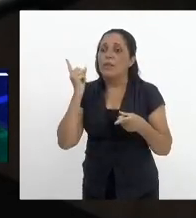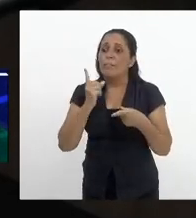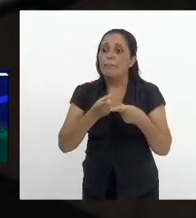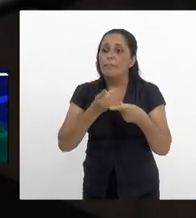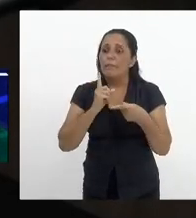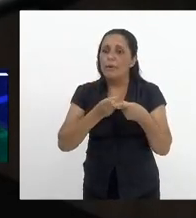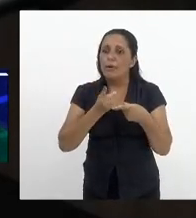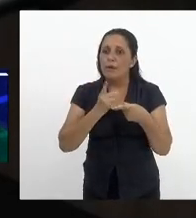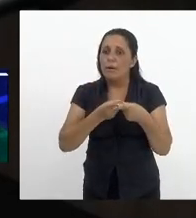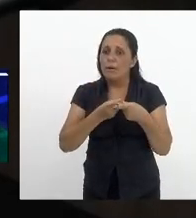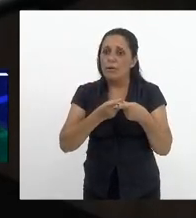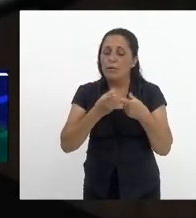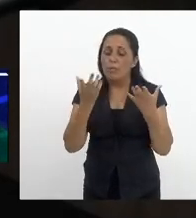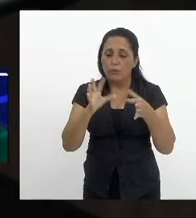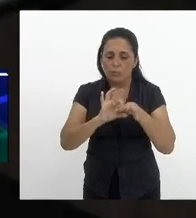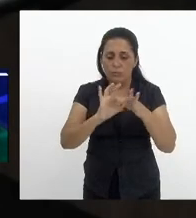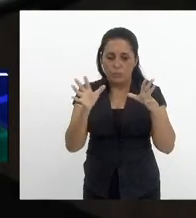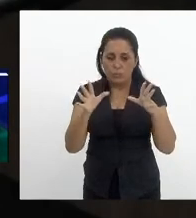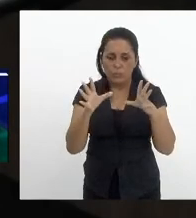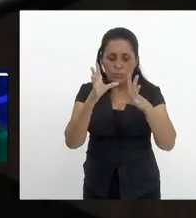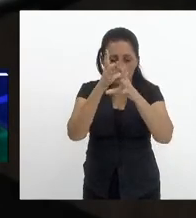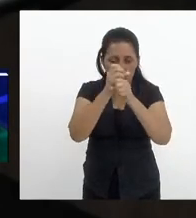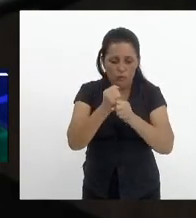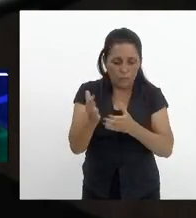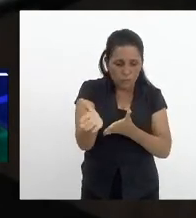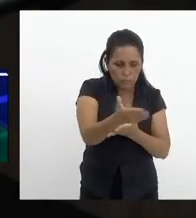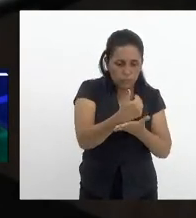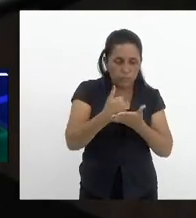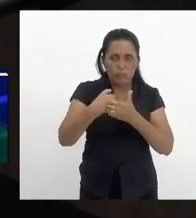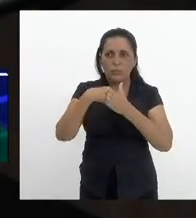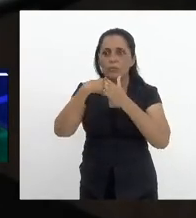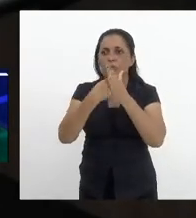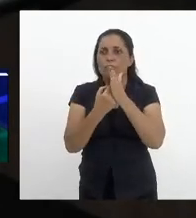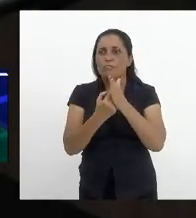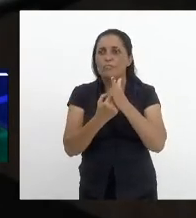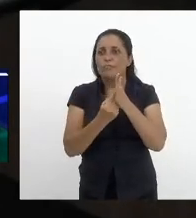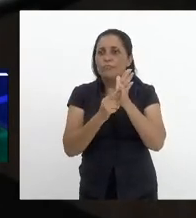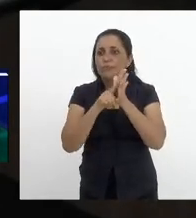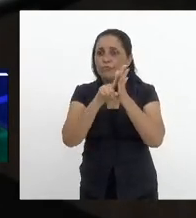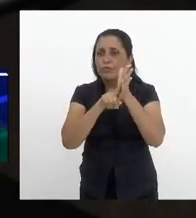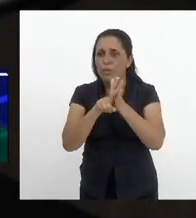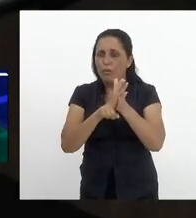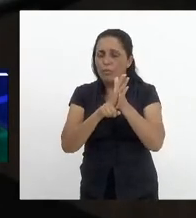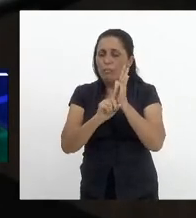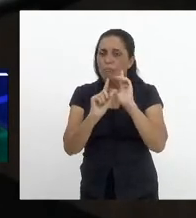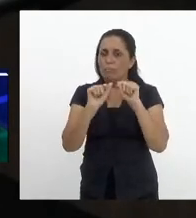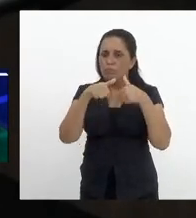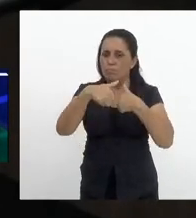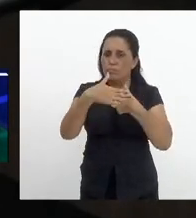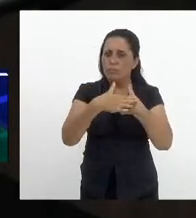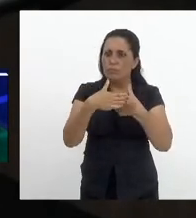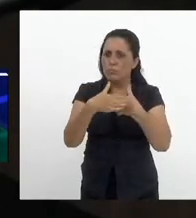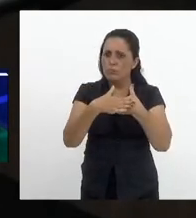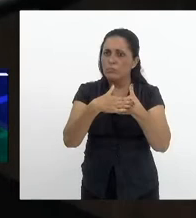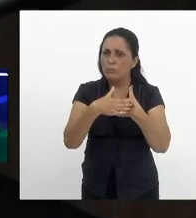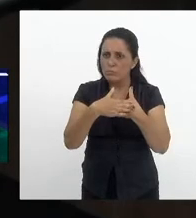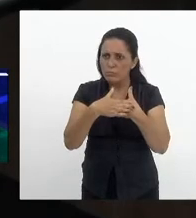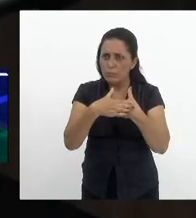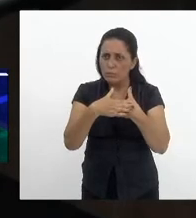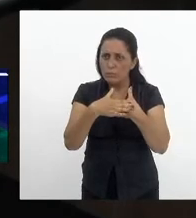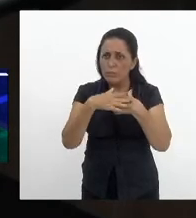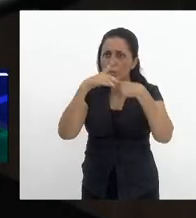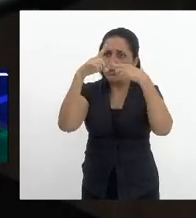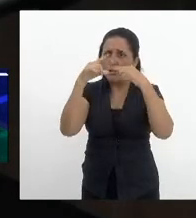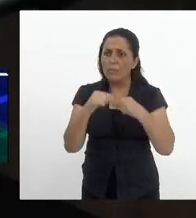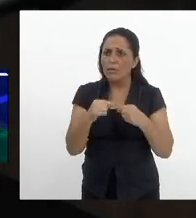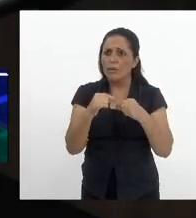dos dispositivos do regime de recuperação fiscal, para ser cumprido, senhor presidente, é reduzir